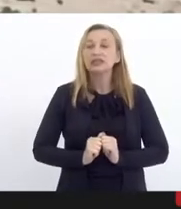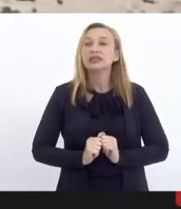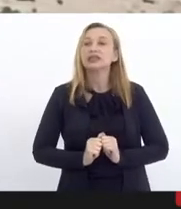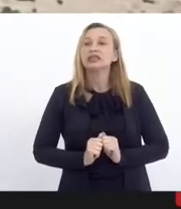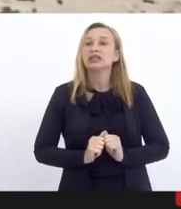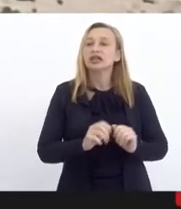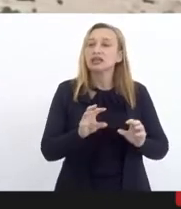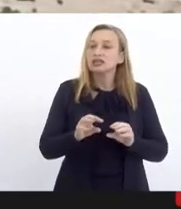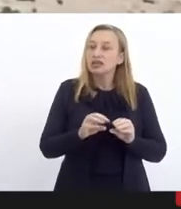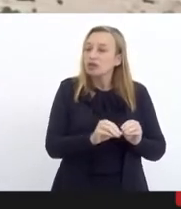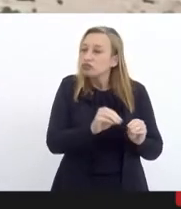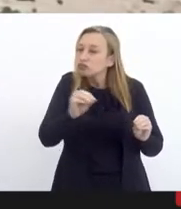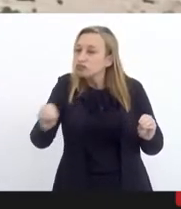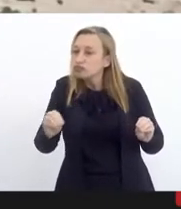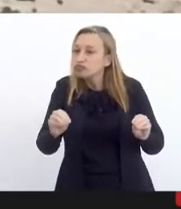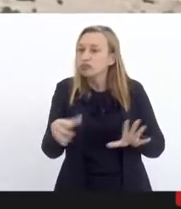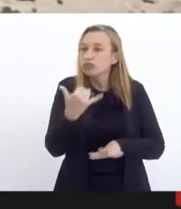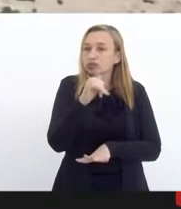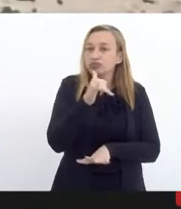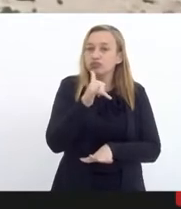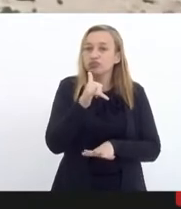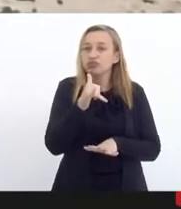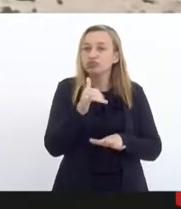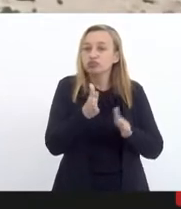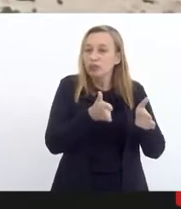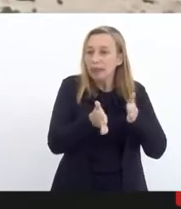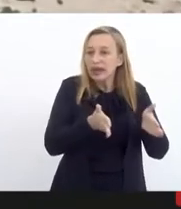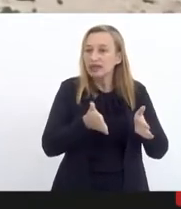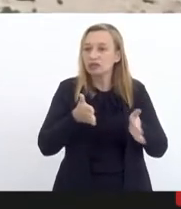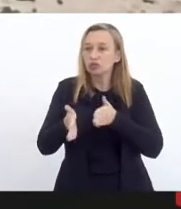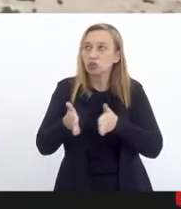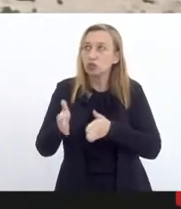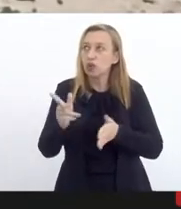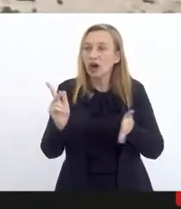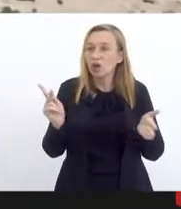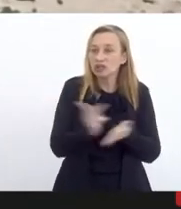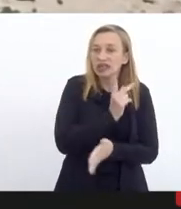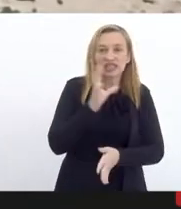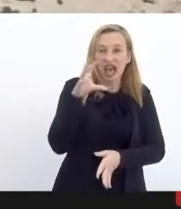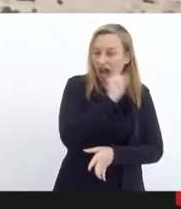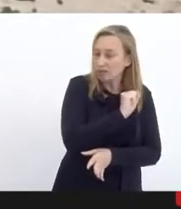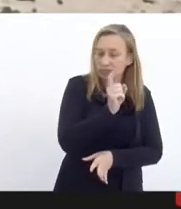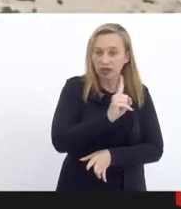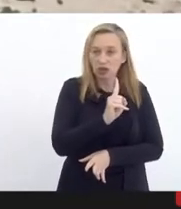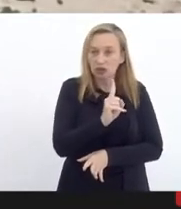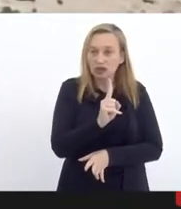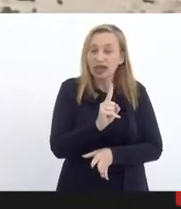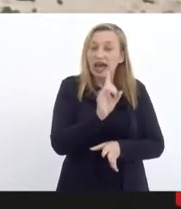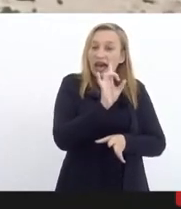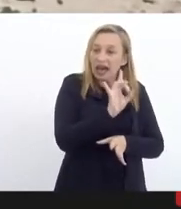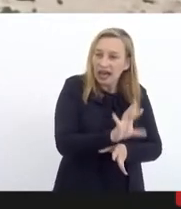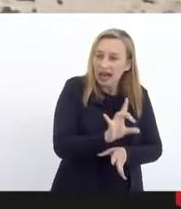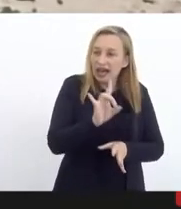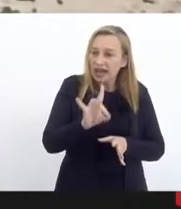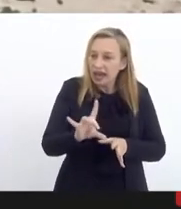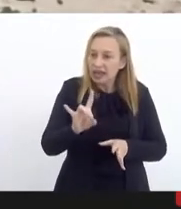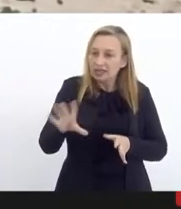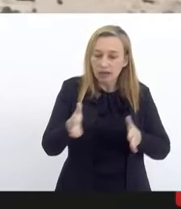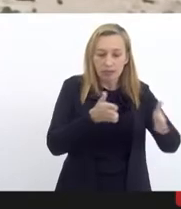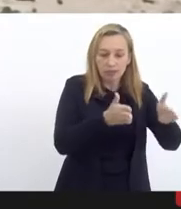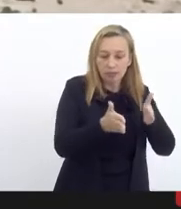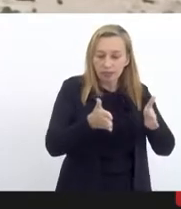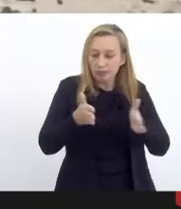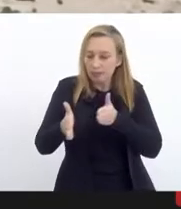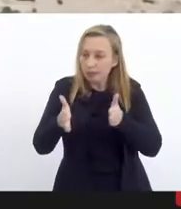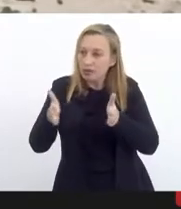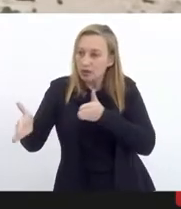transição energética passa, obviamente, por etapas, né? Ela não acontece de um momento para o outro, e a cada etapa é um momento